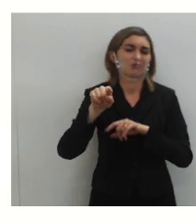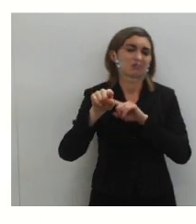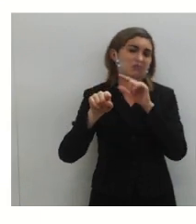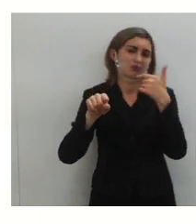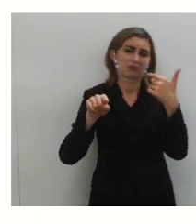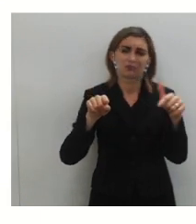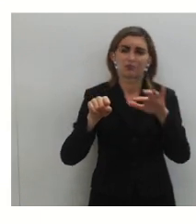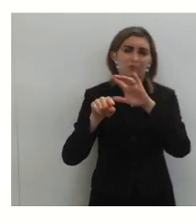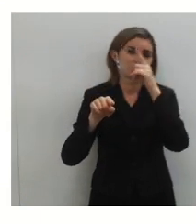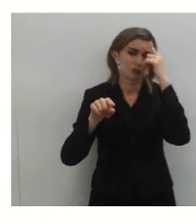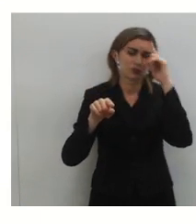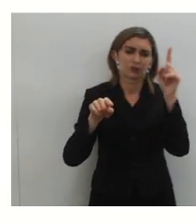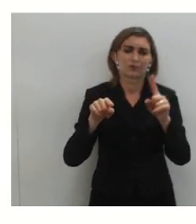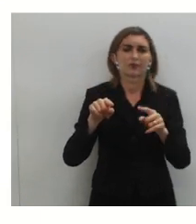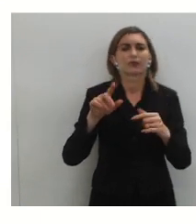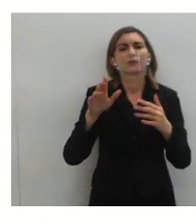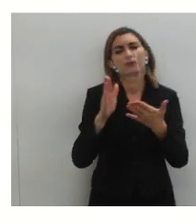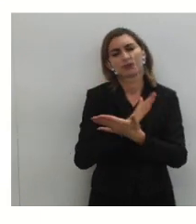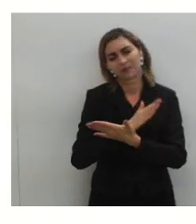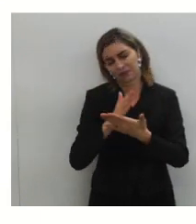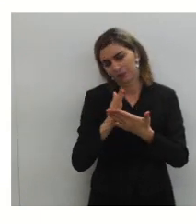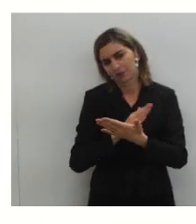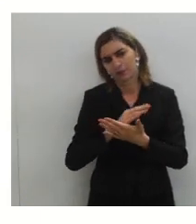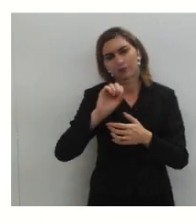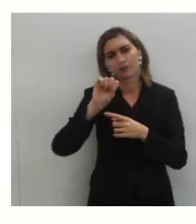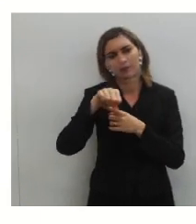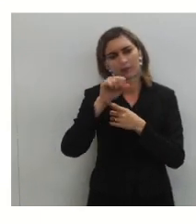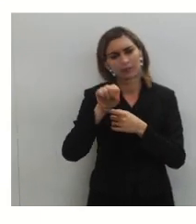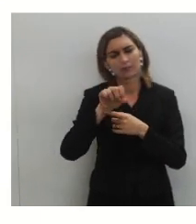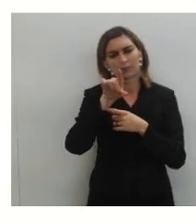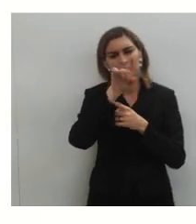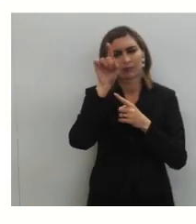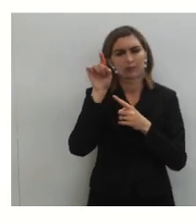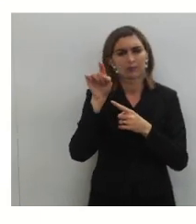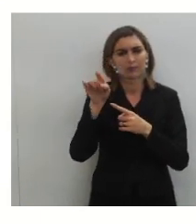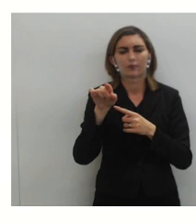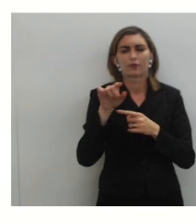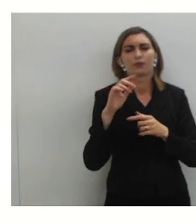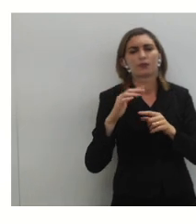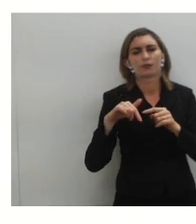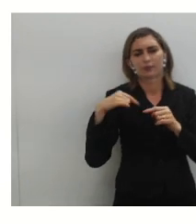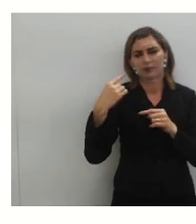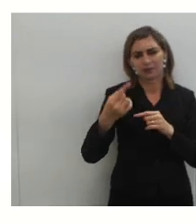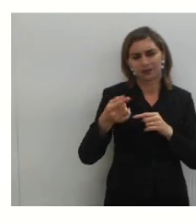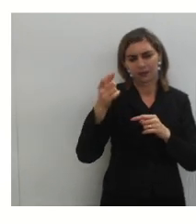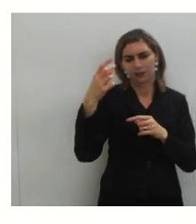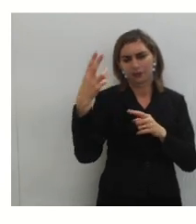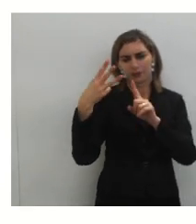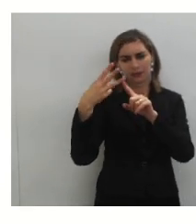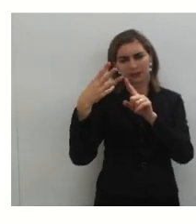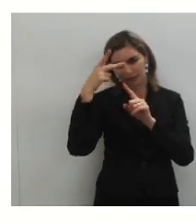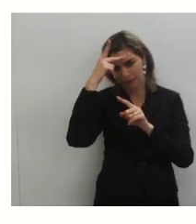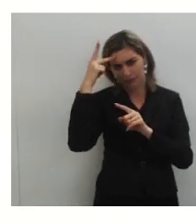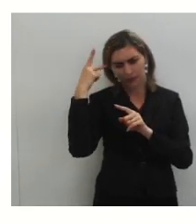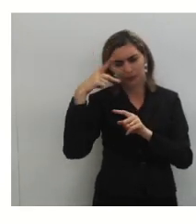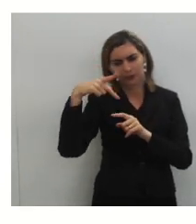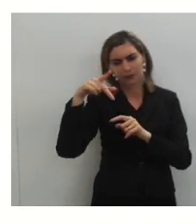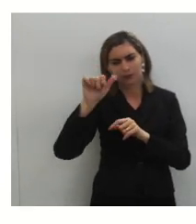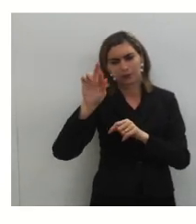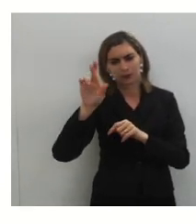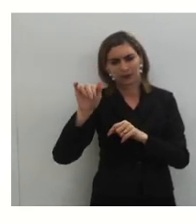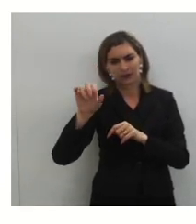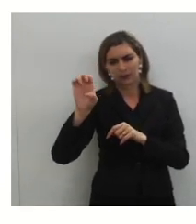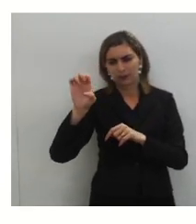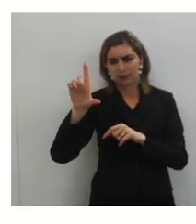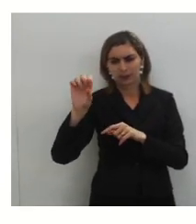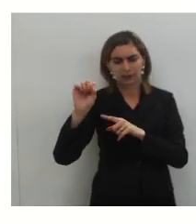indeterminado. Também são casos de sujeito indeterminado, além da terceira pessoa do plural, eles,